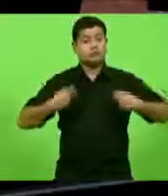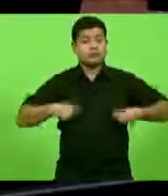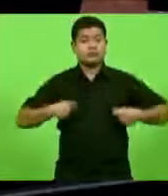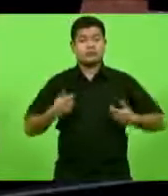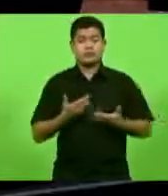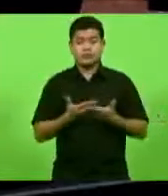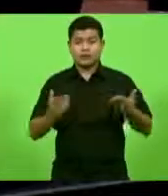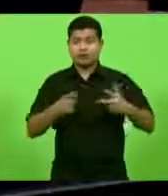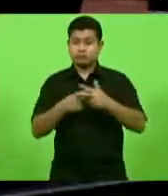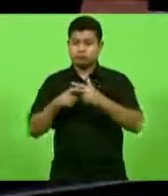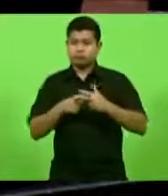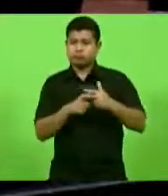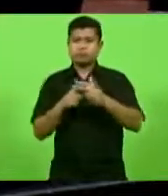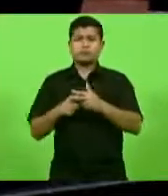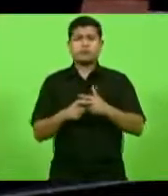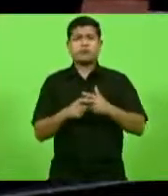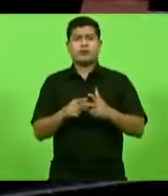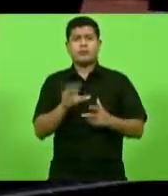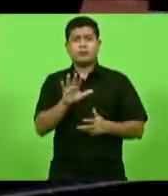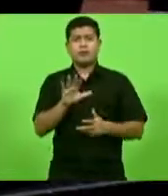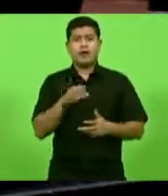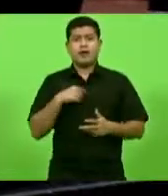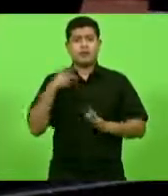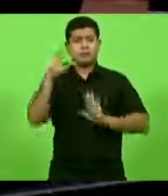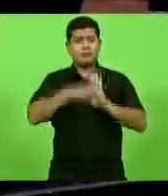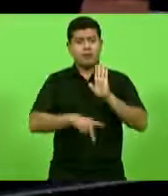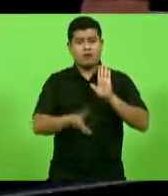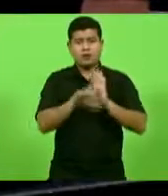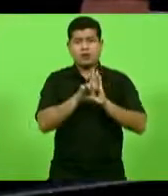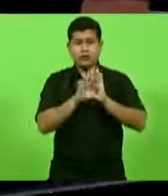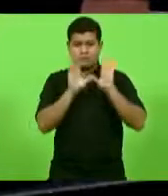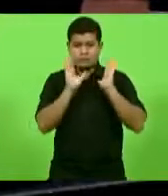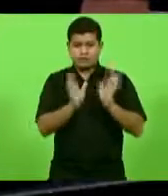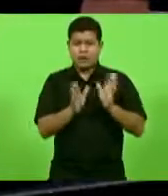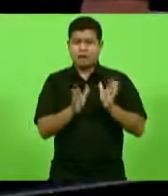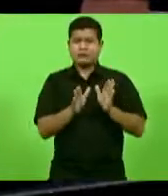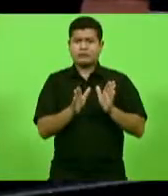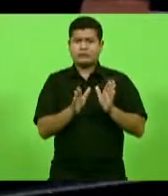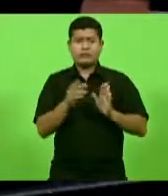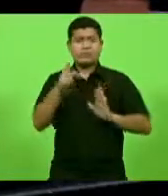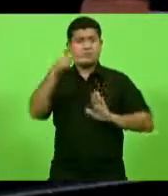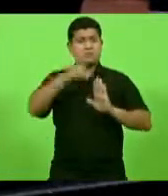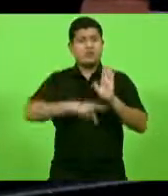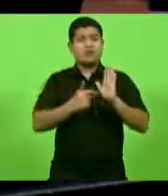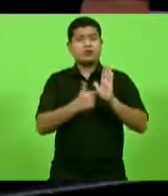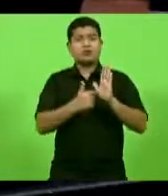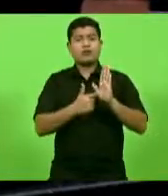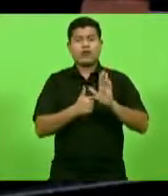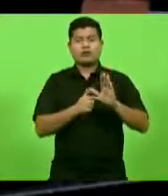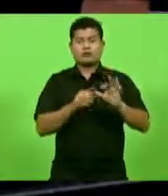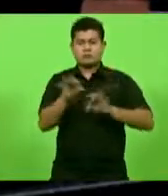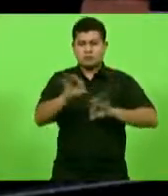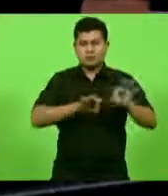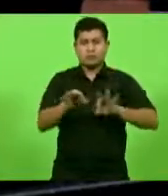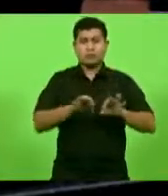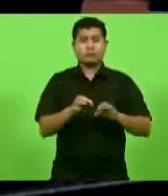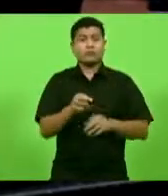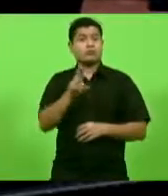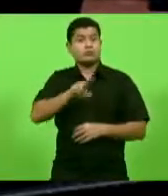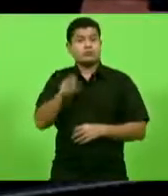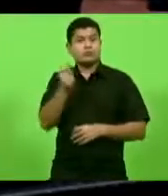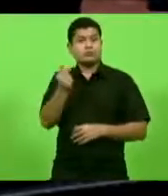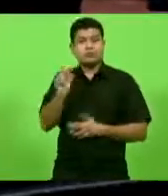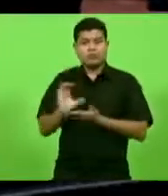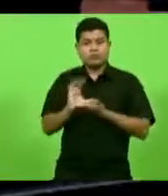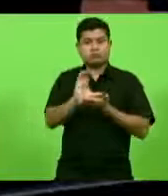recuperação, mas nem todas têm projetos concluídos para utilizar a execução financeira